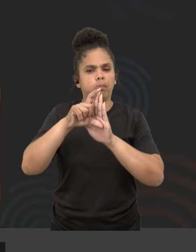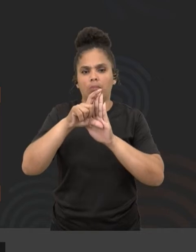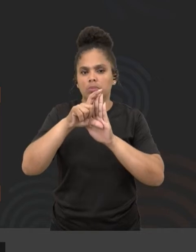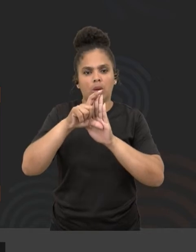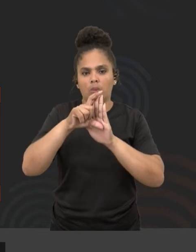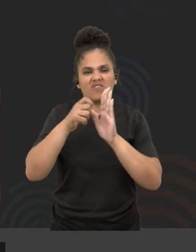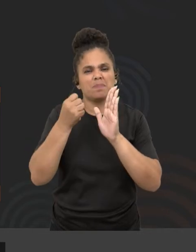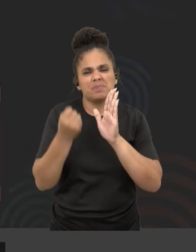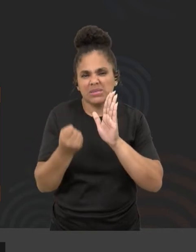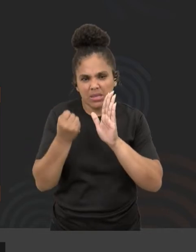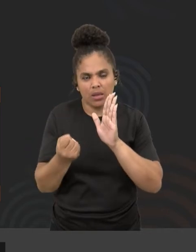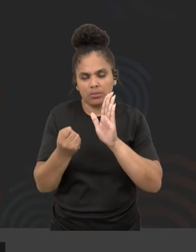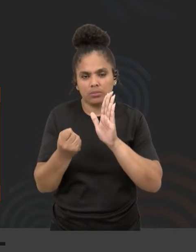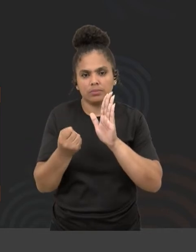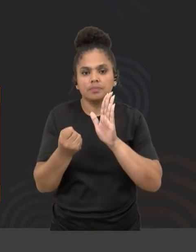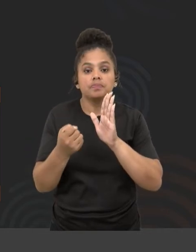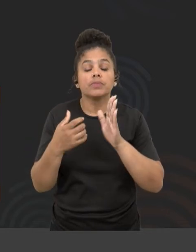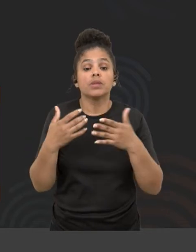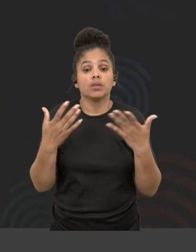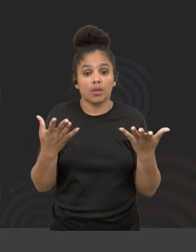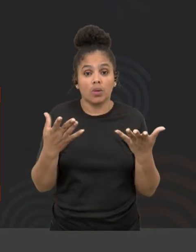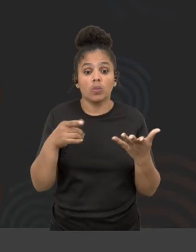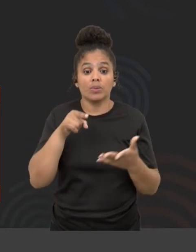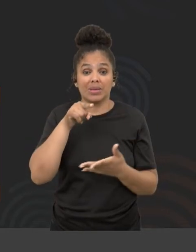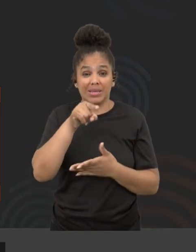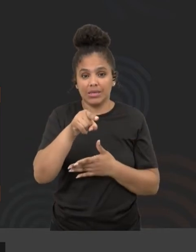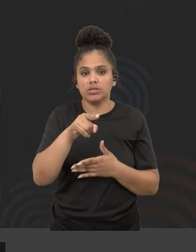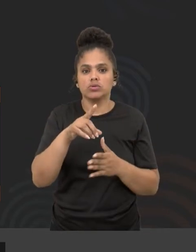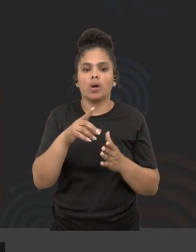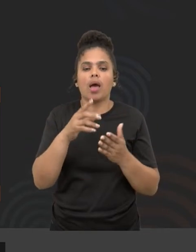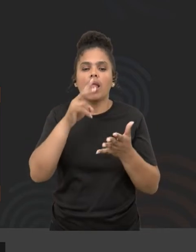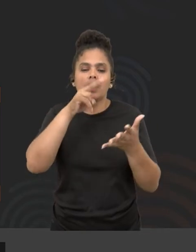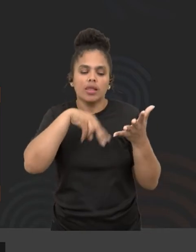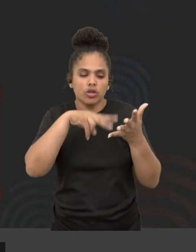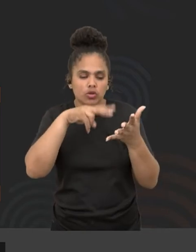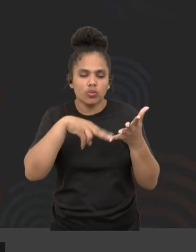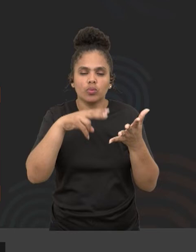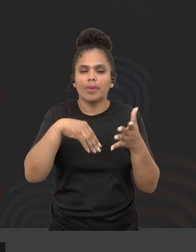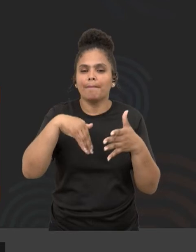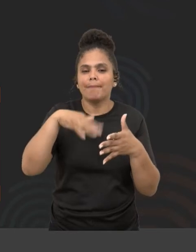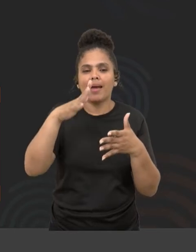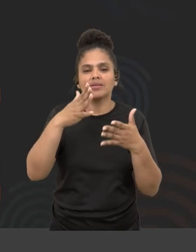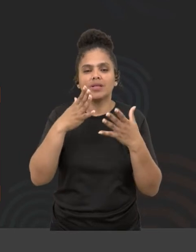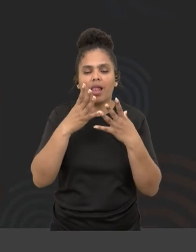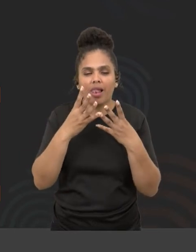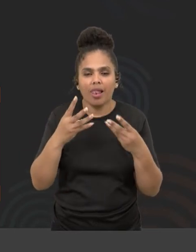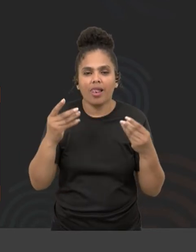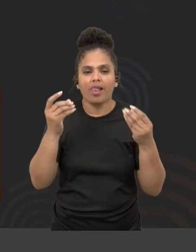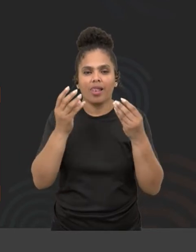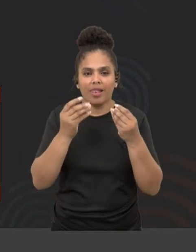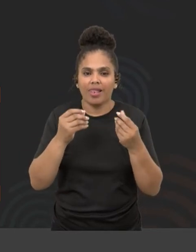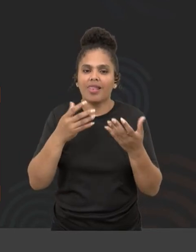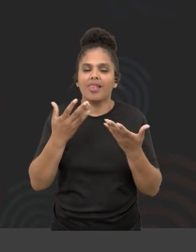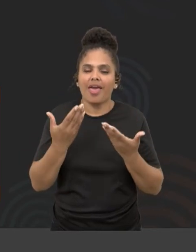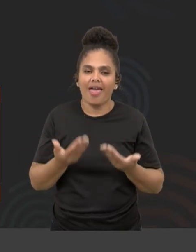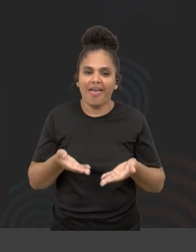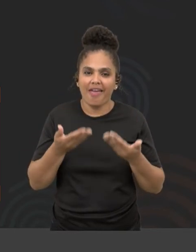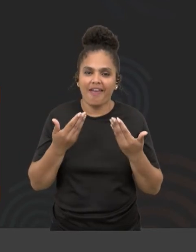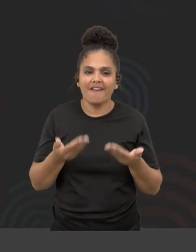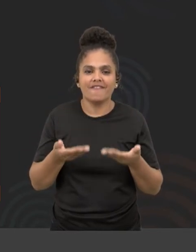pesado. Então, isso faz com que a leitura seja mais fluida, com que a leitura seja